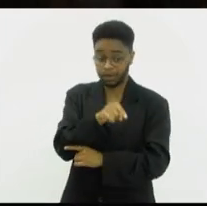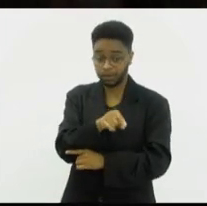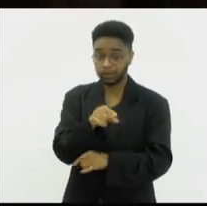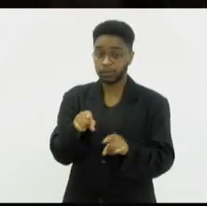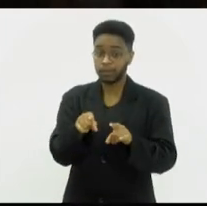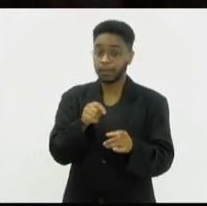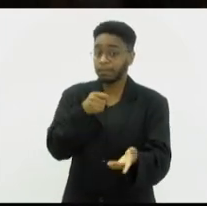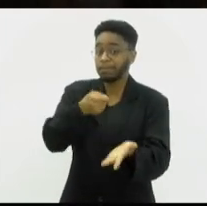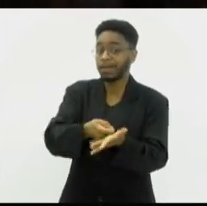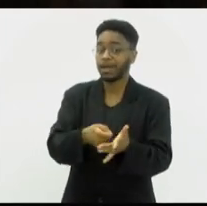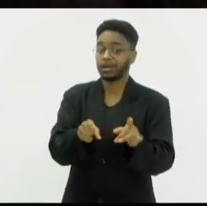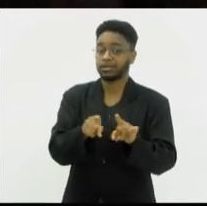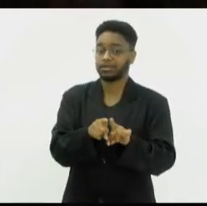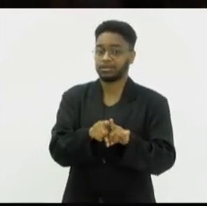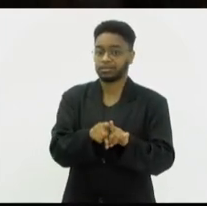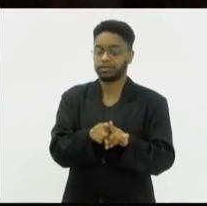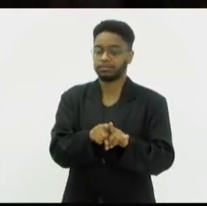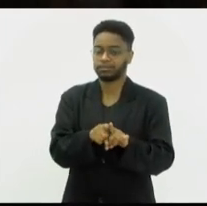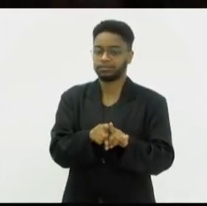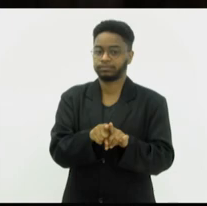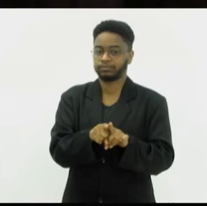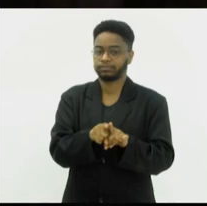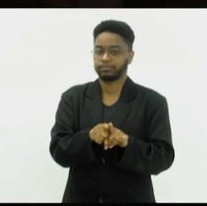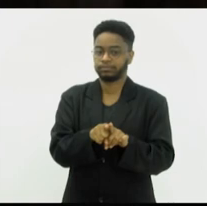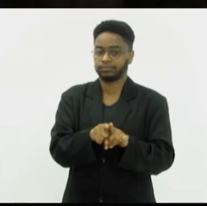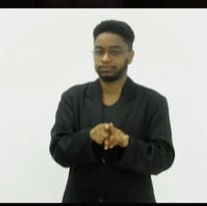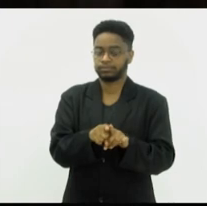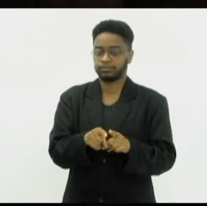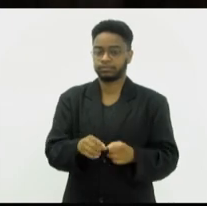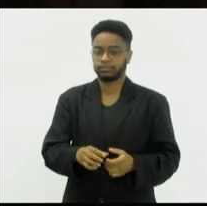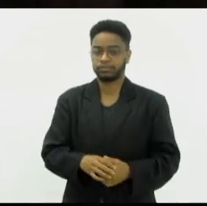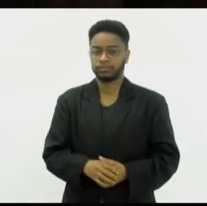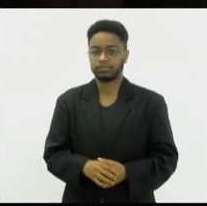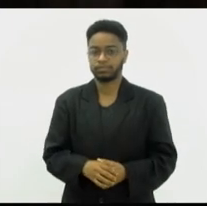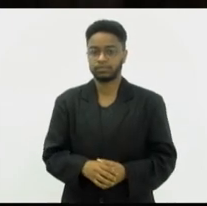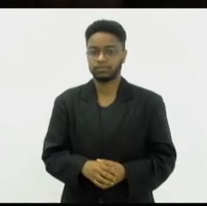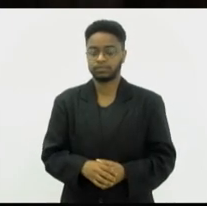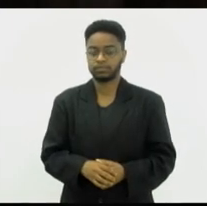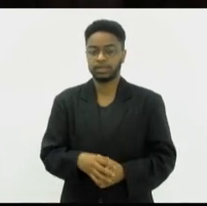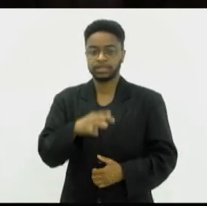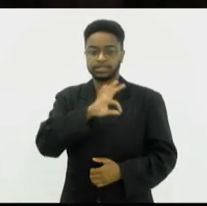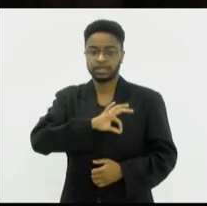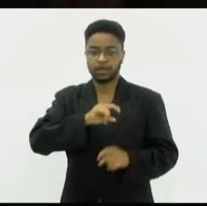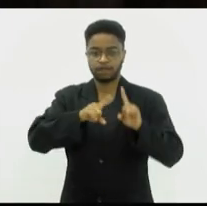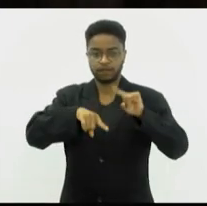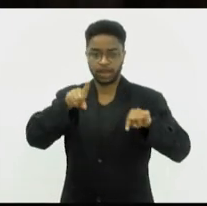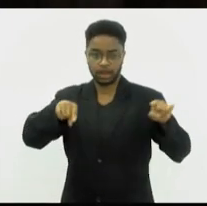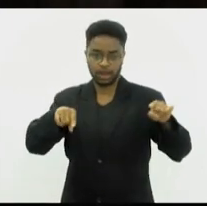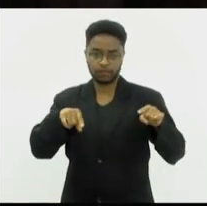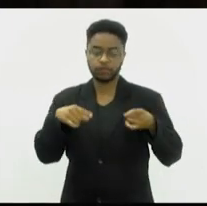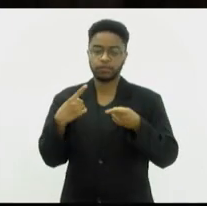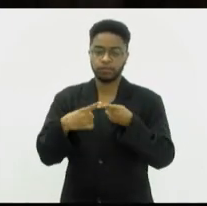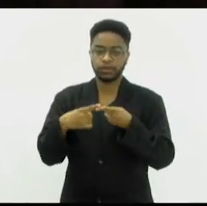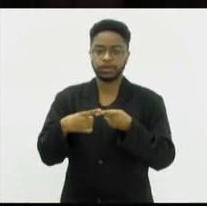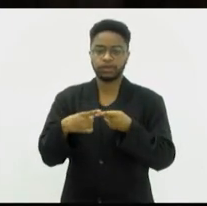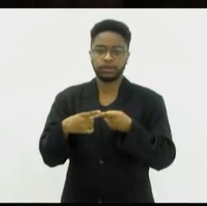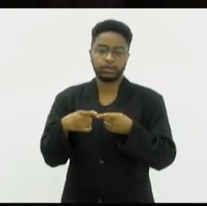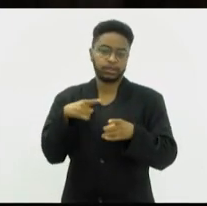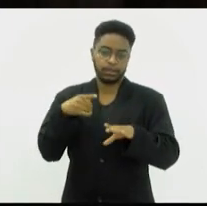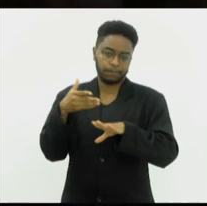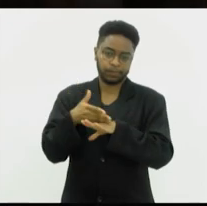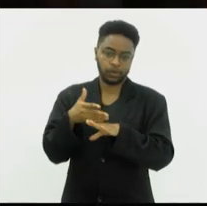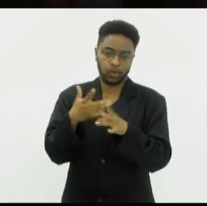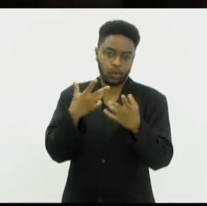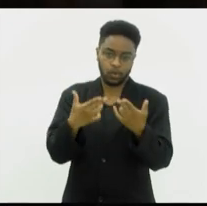paga a remuneração variável, que é a participação dos lucros, como a Petrobras e